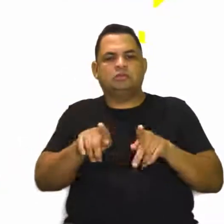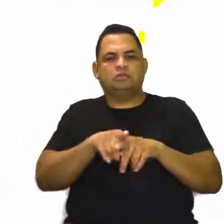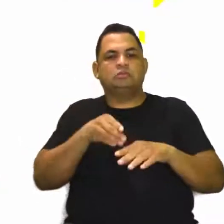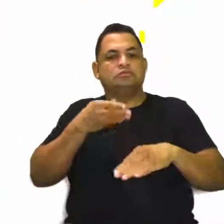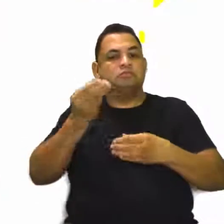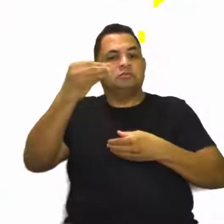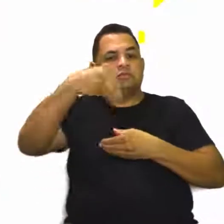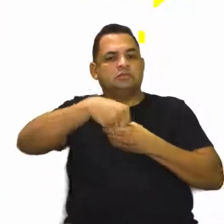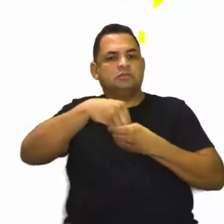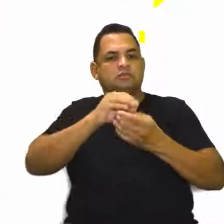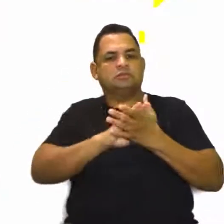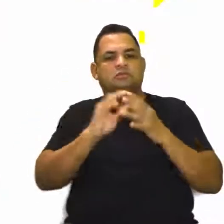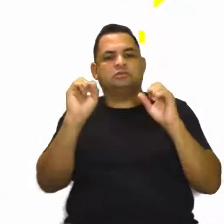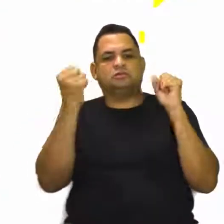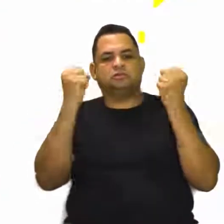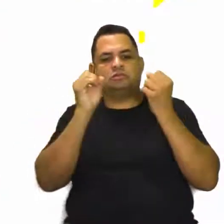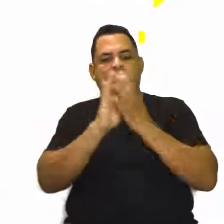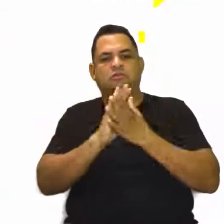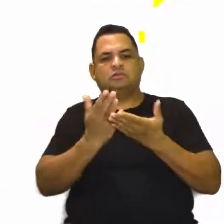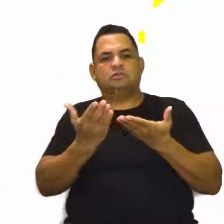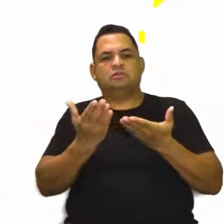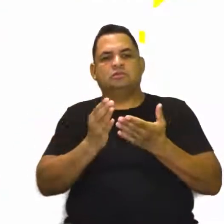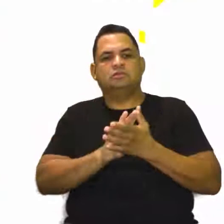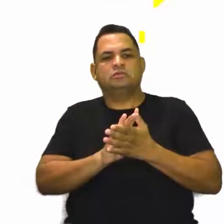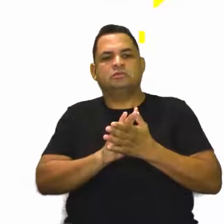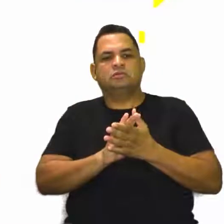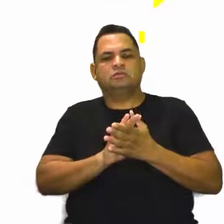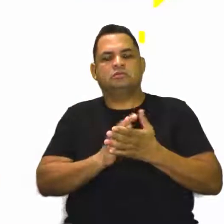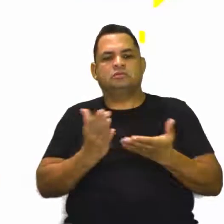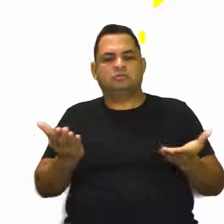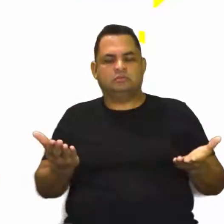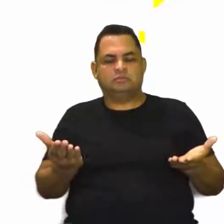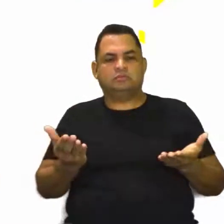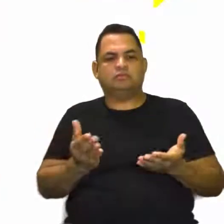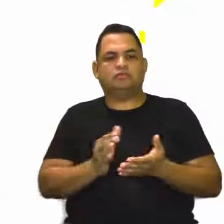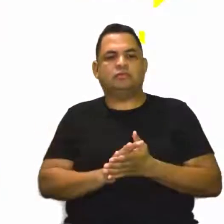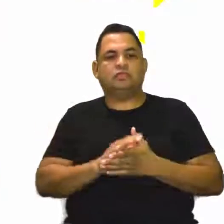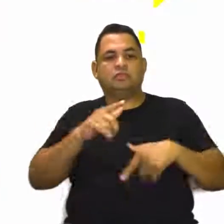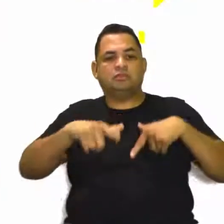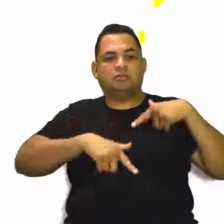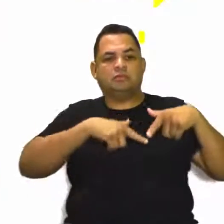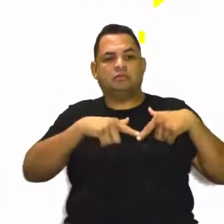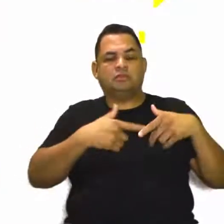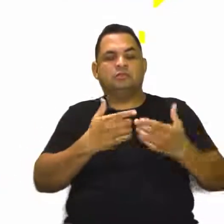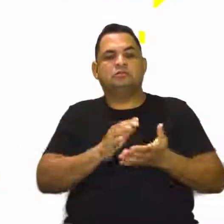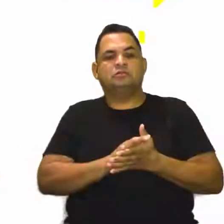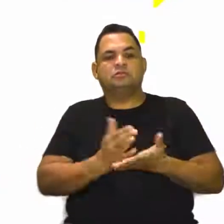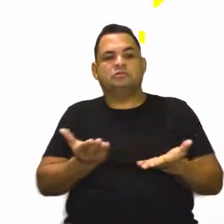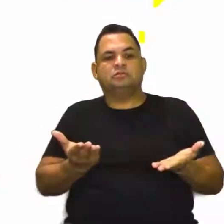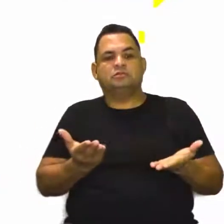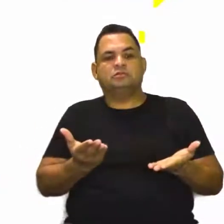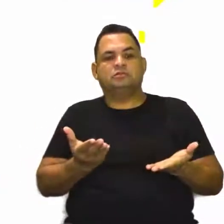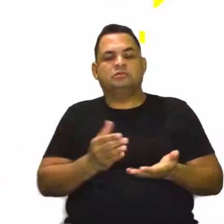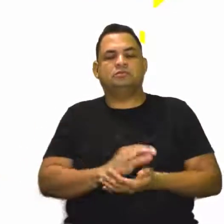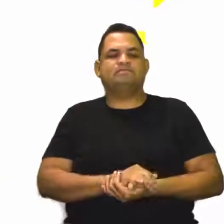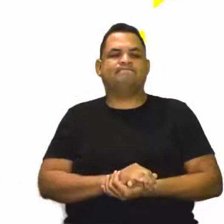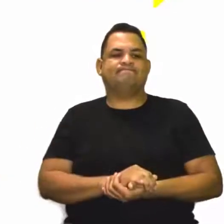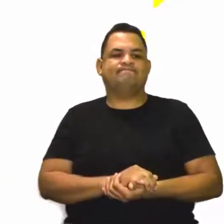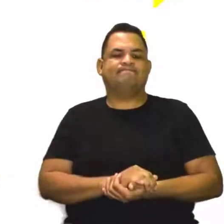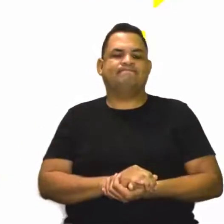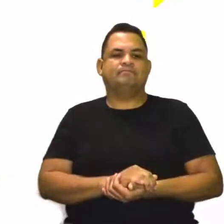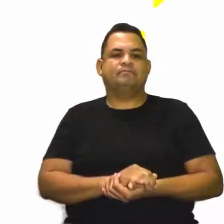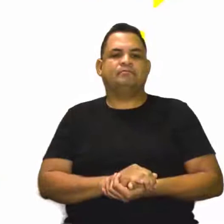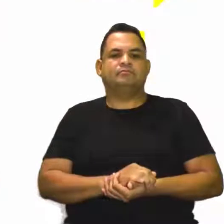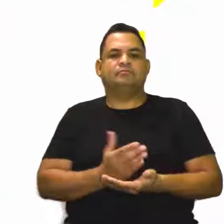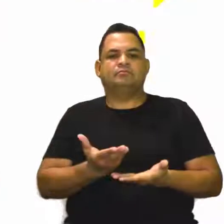entram dentro dessas atividades físicas de ordem doméstica. E a laboral, quando a gente fala de laboral, a gente está falando de trabalho, né?